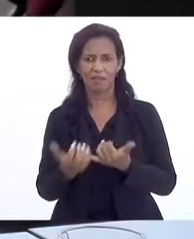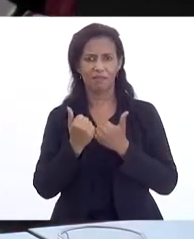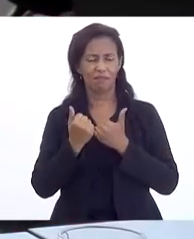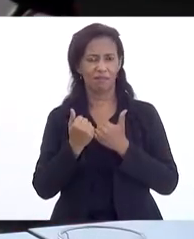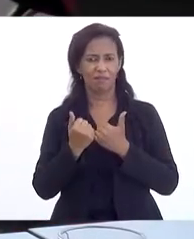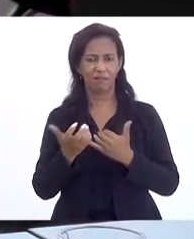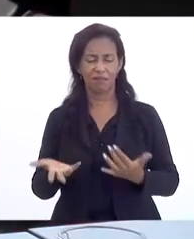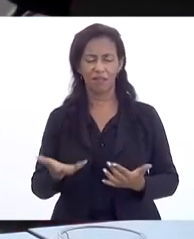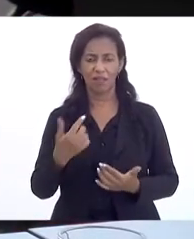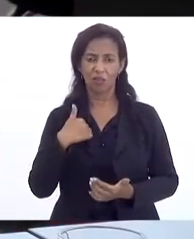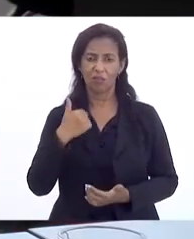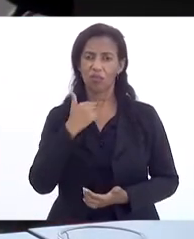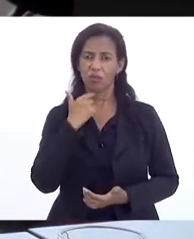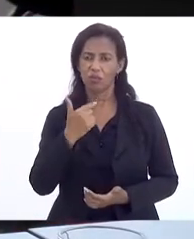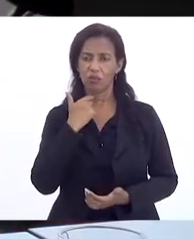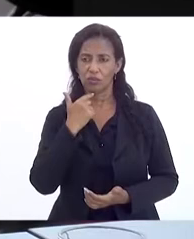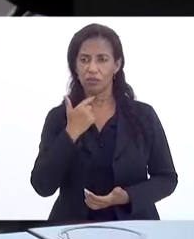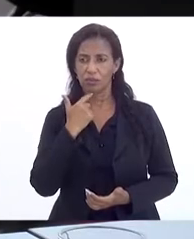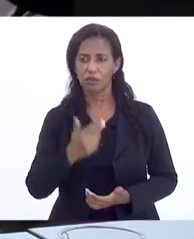dúvidas se isso,